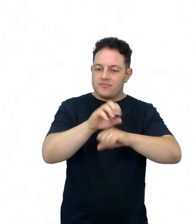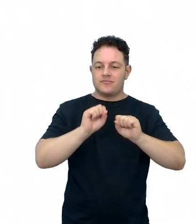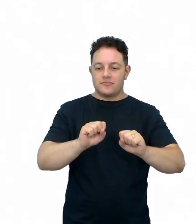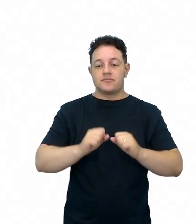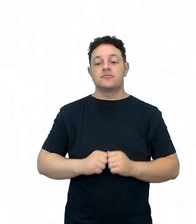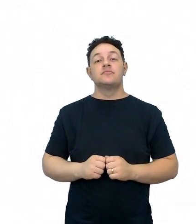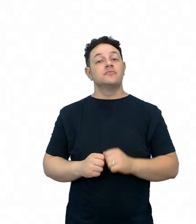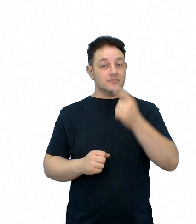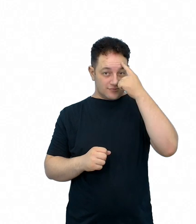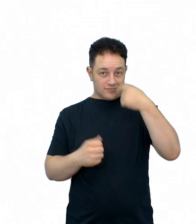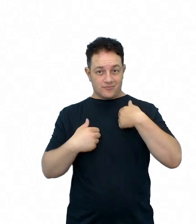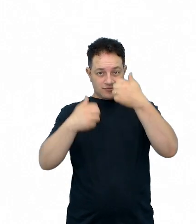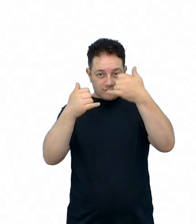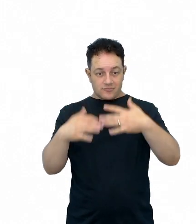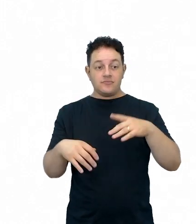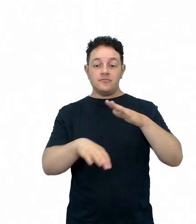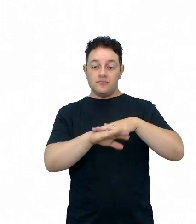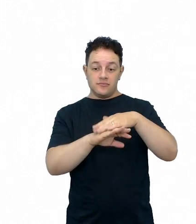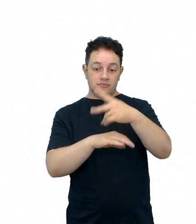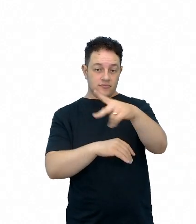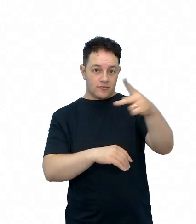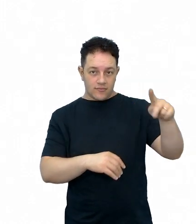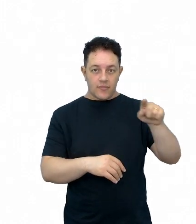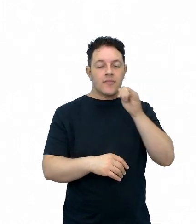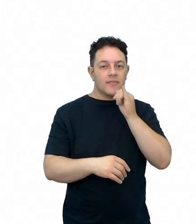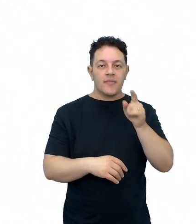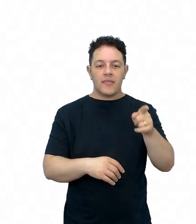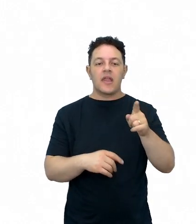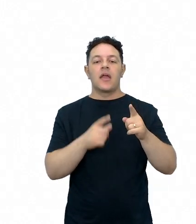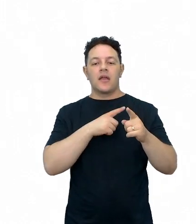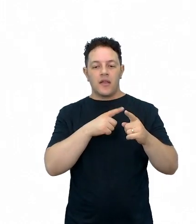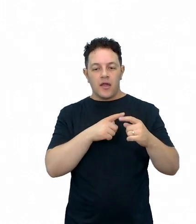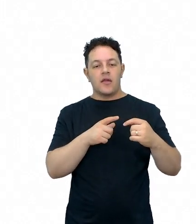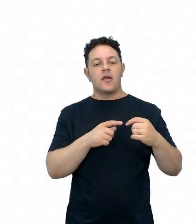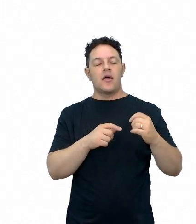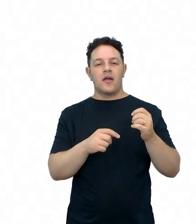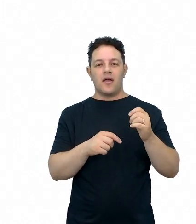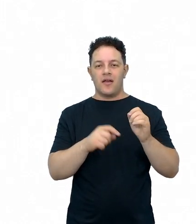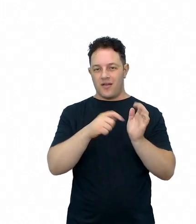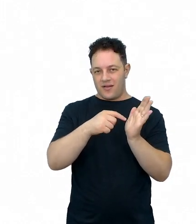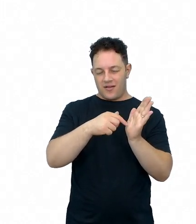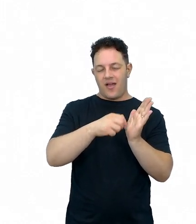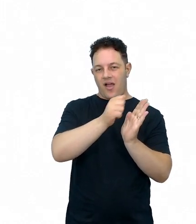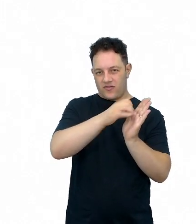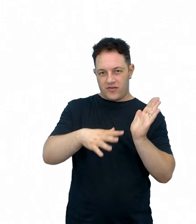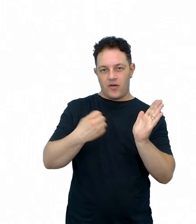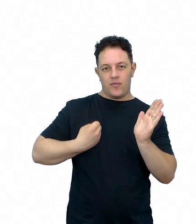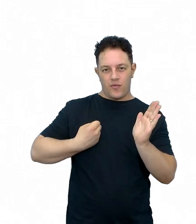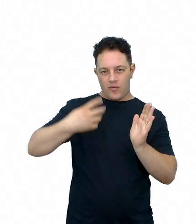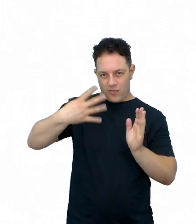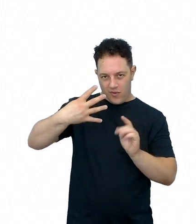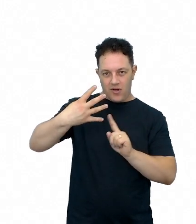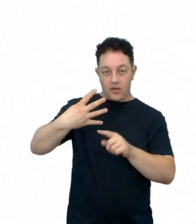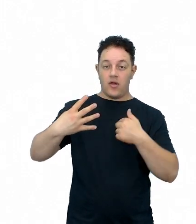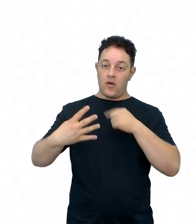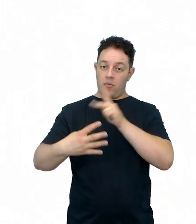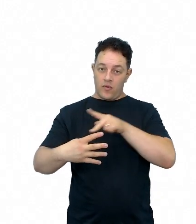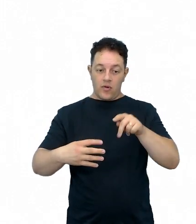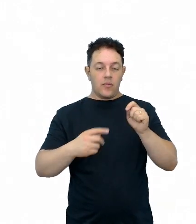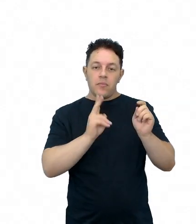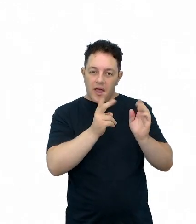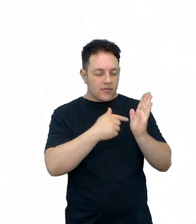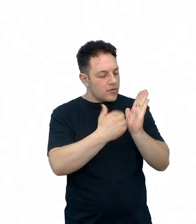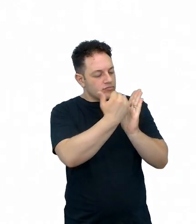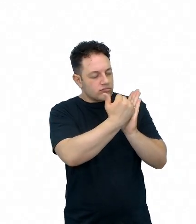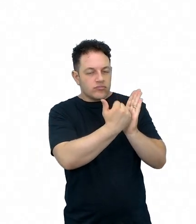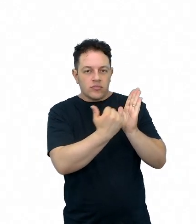podem estudar esta sequência que está posta da SA4, né? Que eu, professor, coloquei dentro